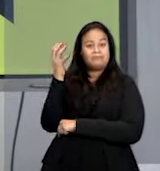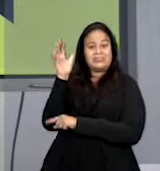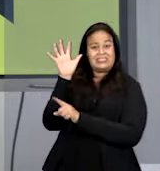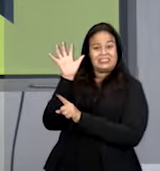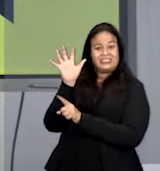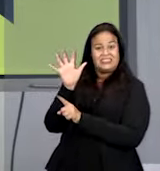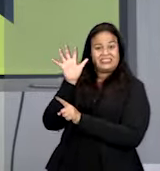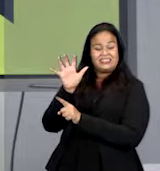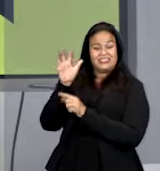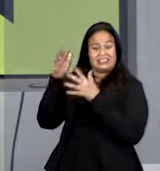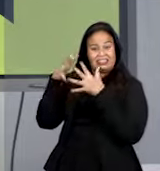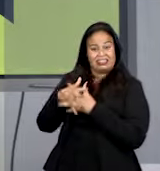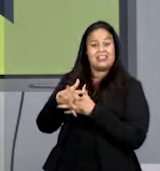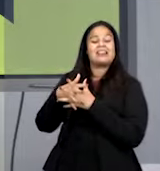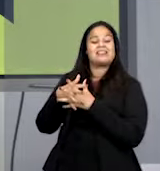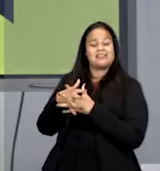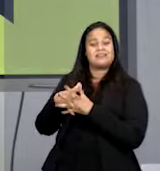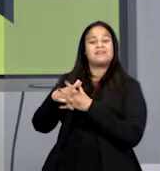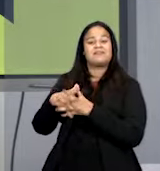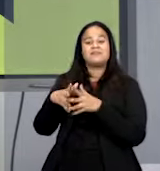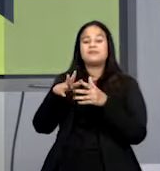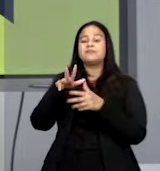que podem ter o seu impacto.